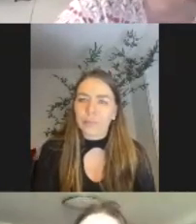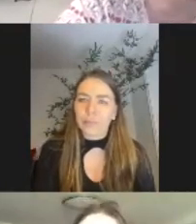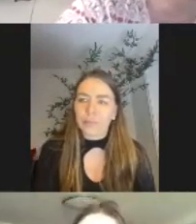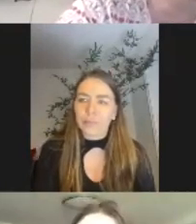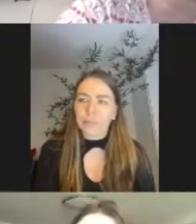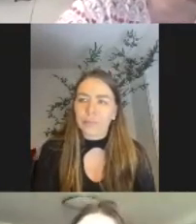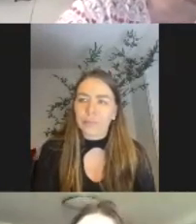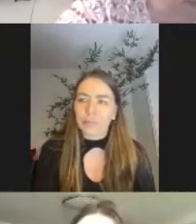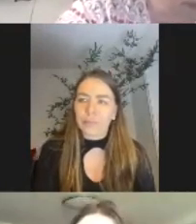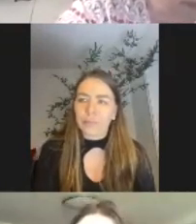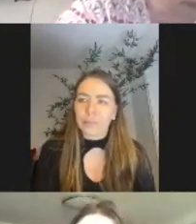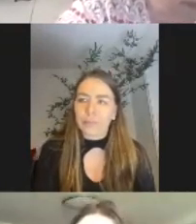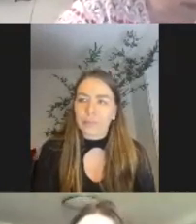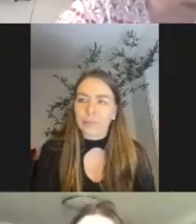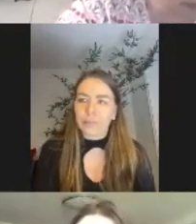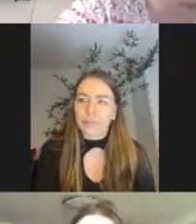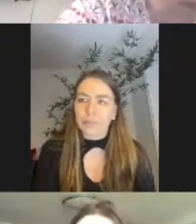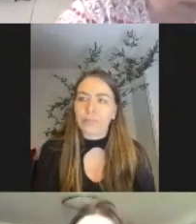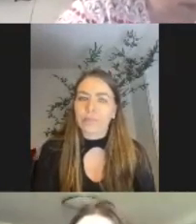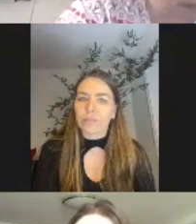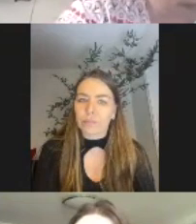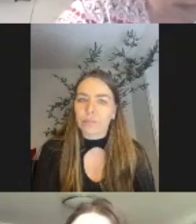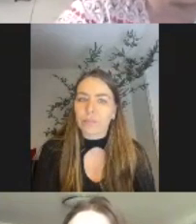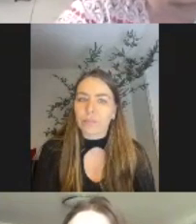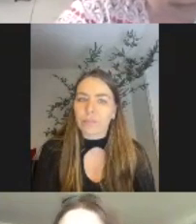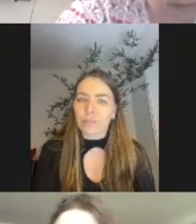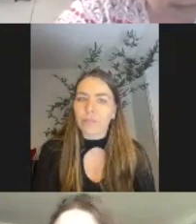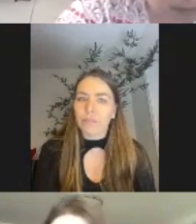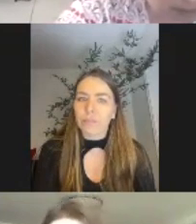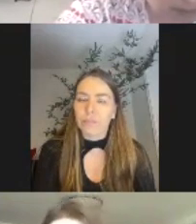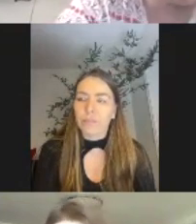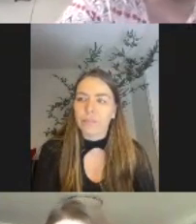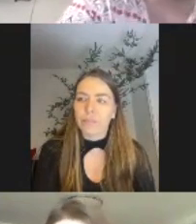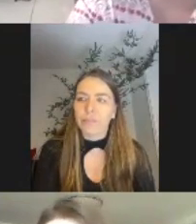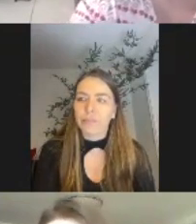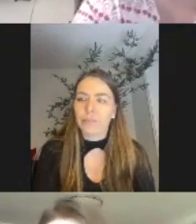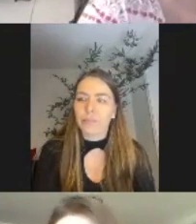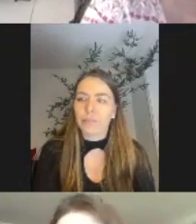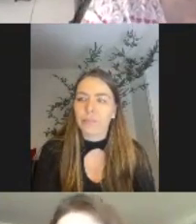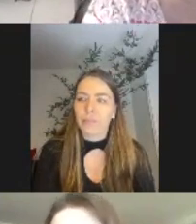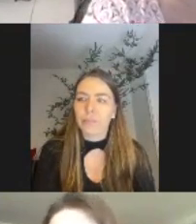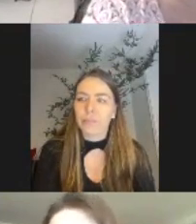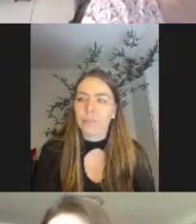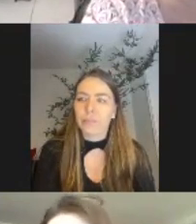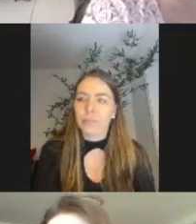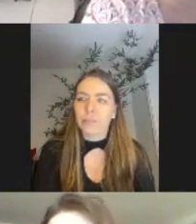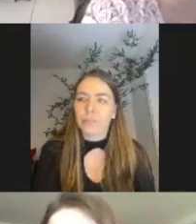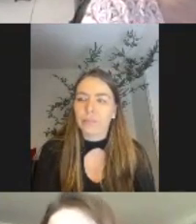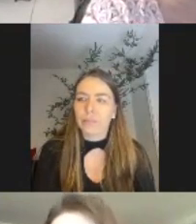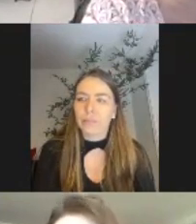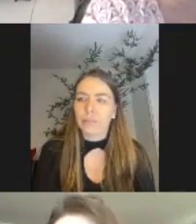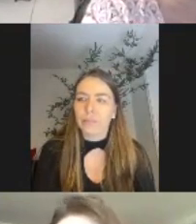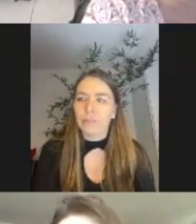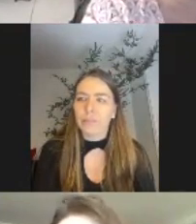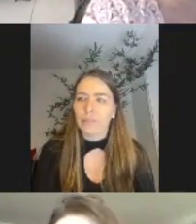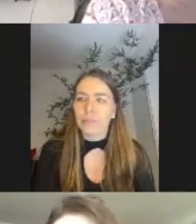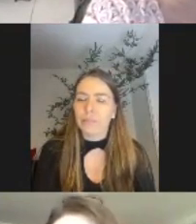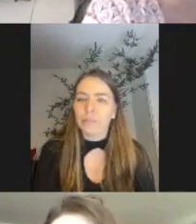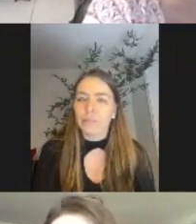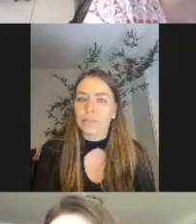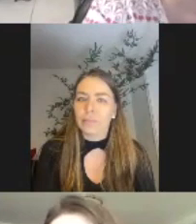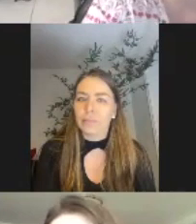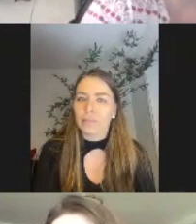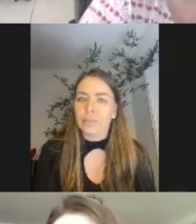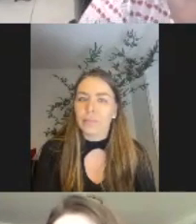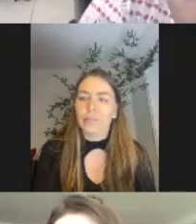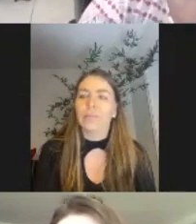ser consumidos porque eu tenho uma intolerância a FODMAPs. Então, os únicos que eu posso tomar são esses, né? Então, para